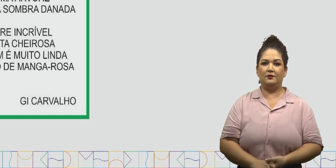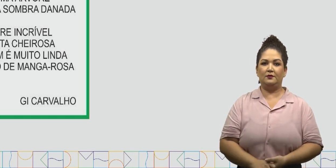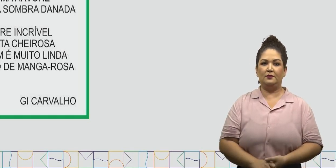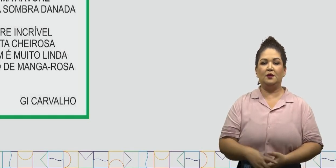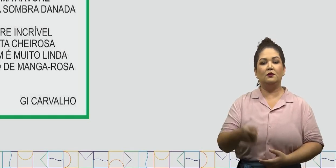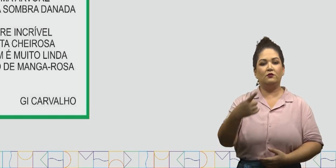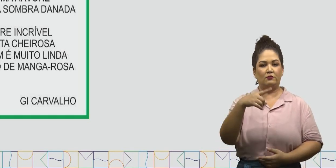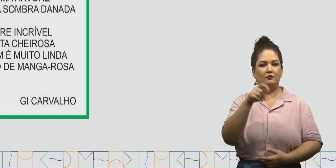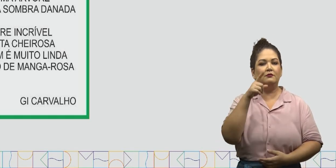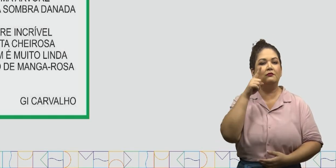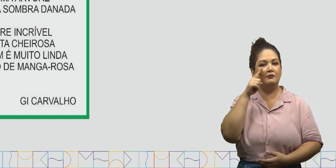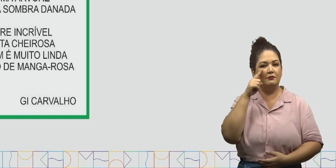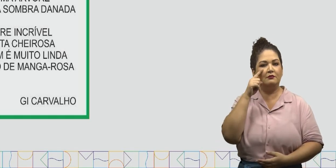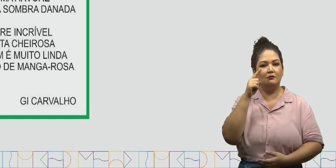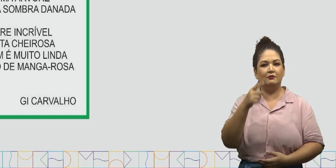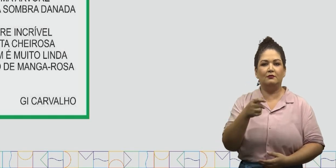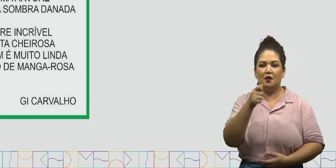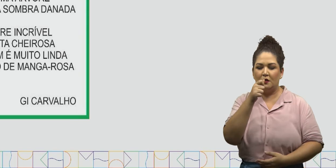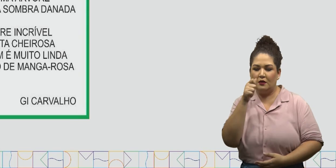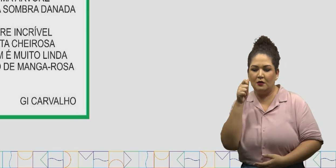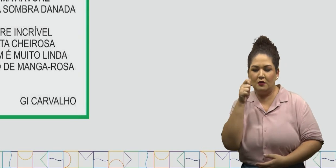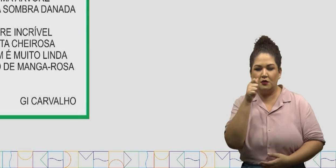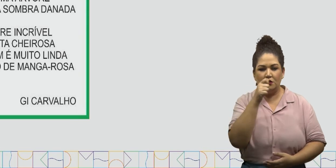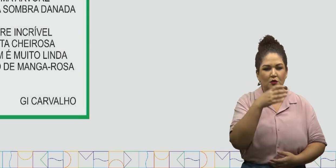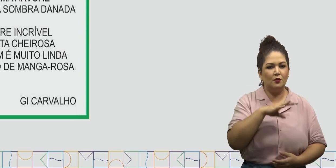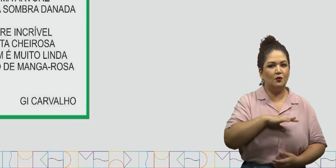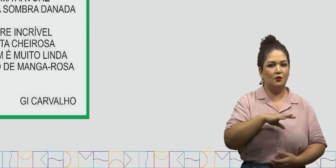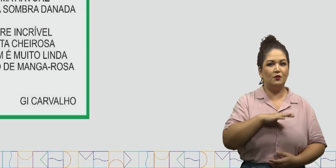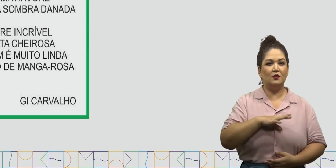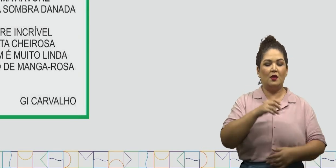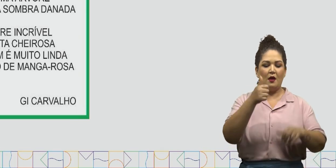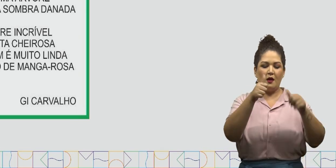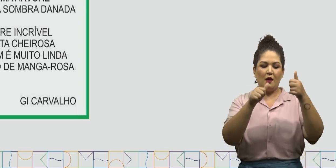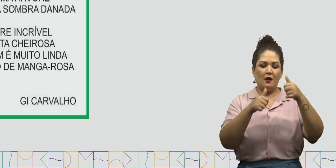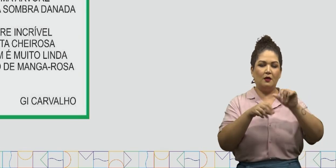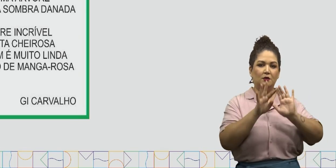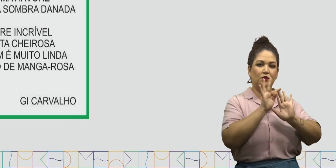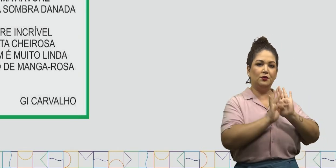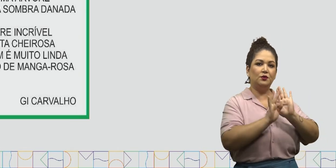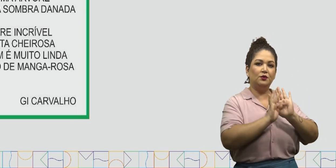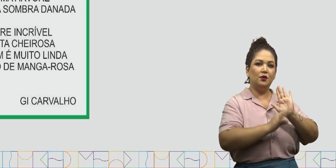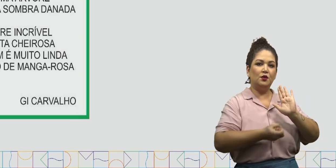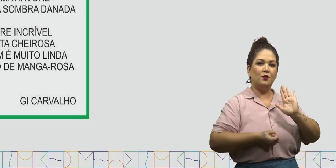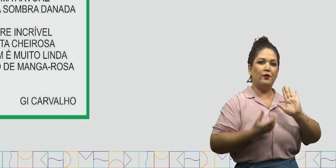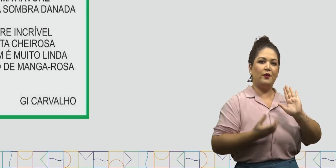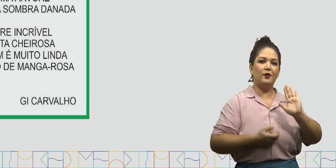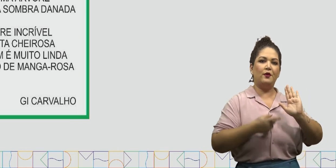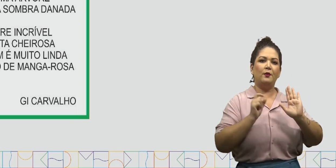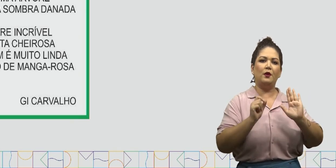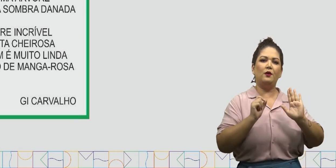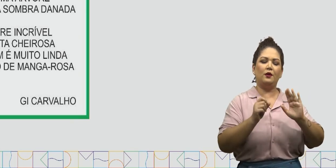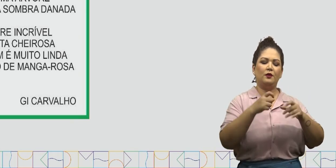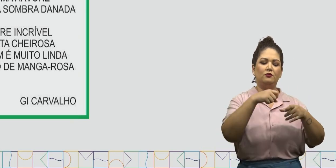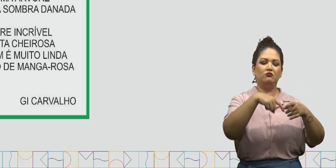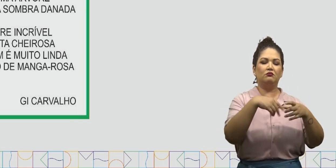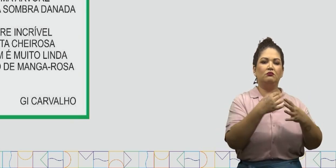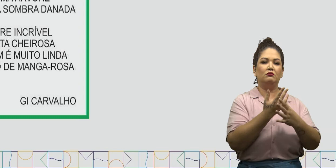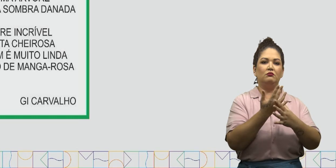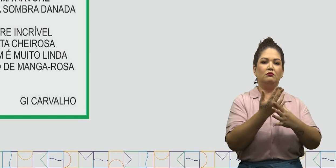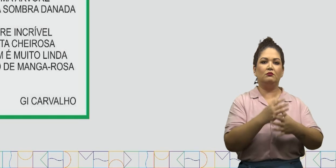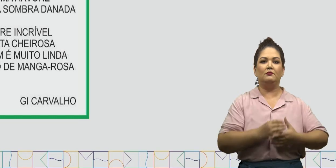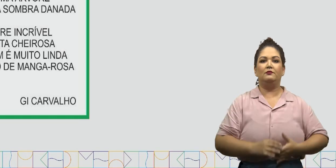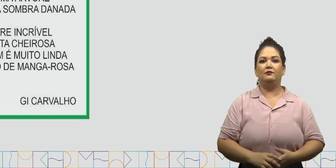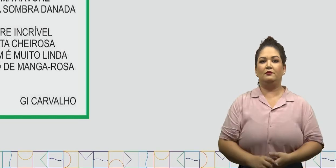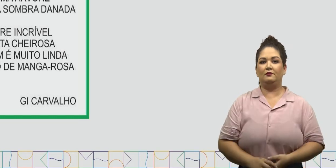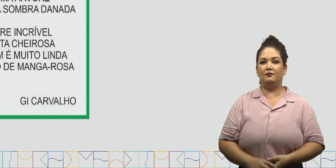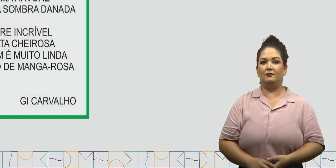de detetive da língua portuguesa analisando o nosso poema de hoje? Sim ou